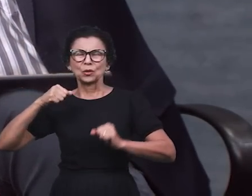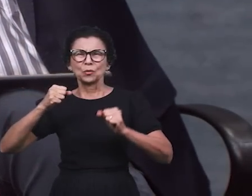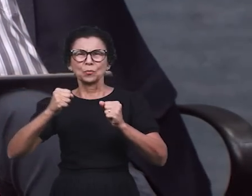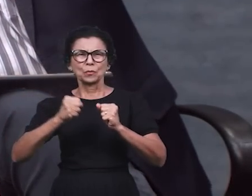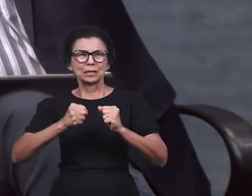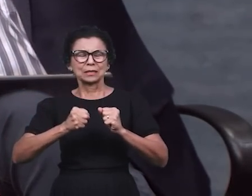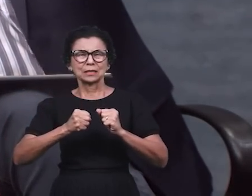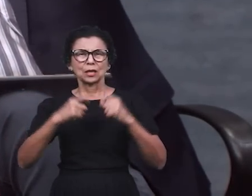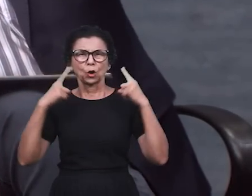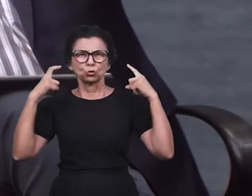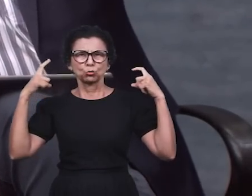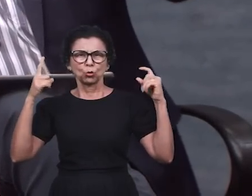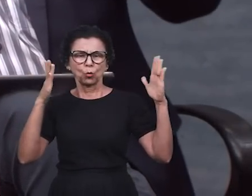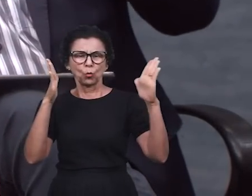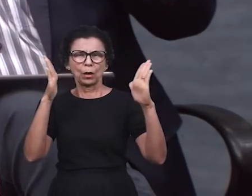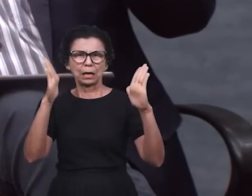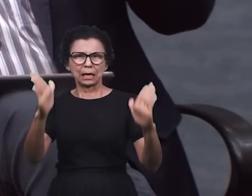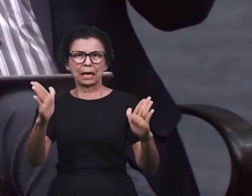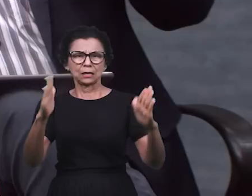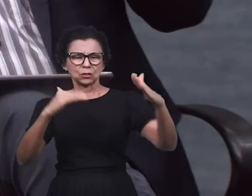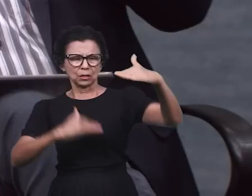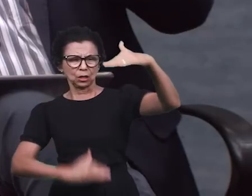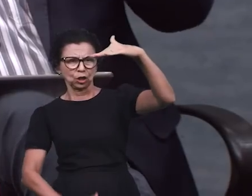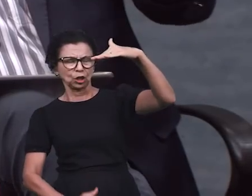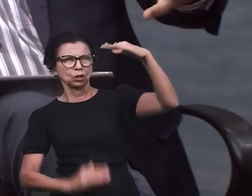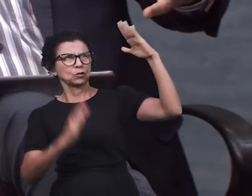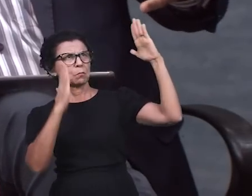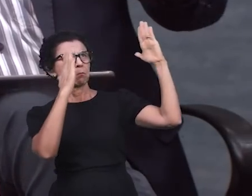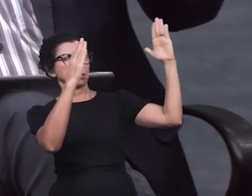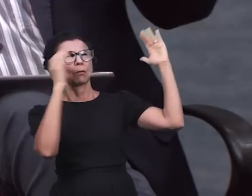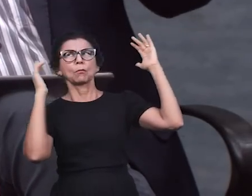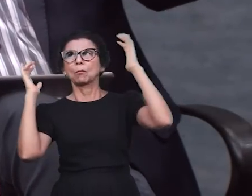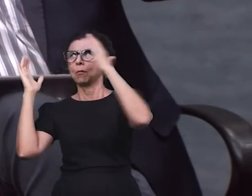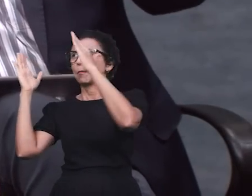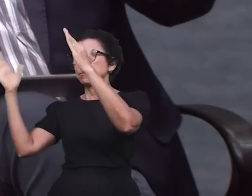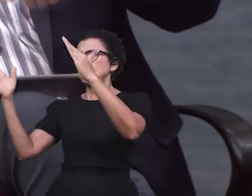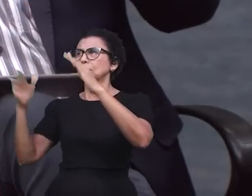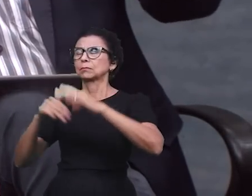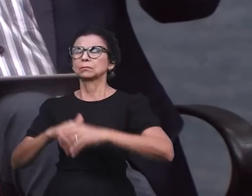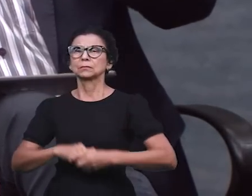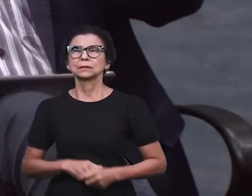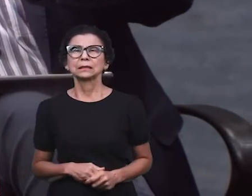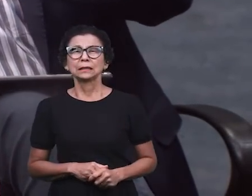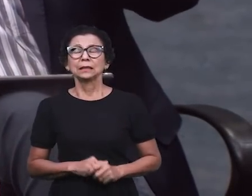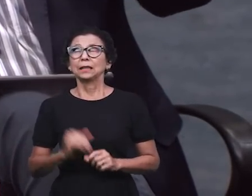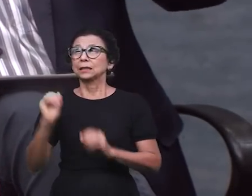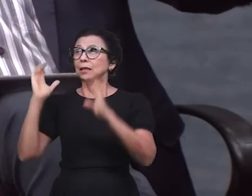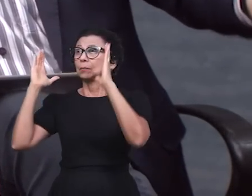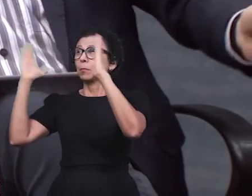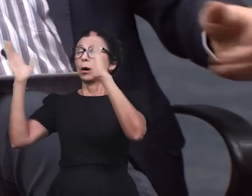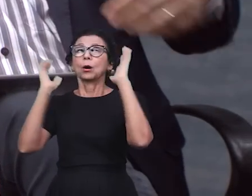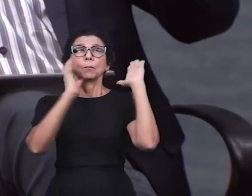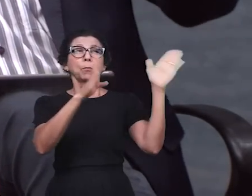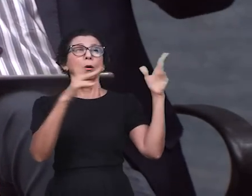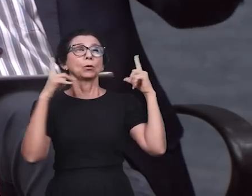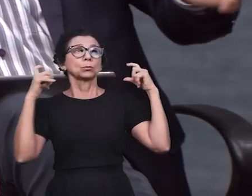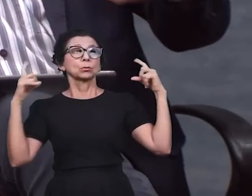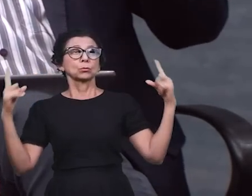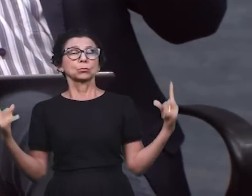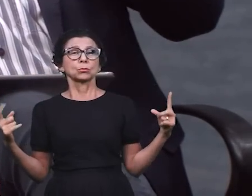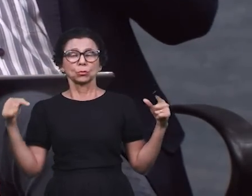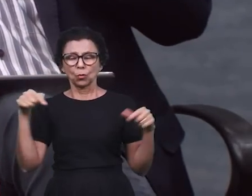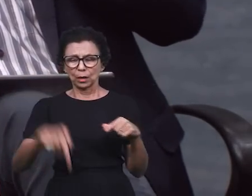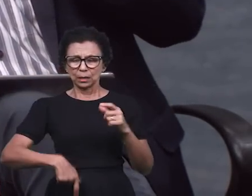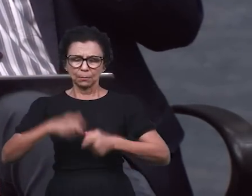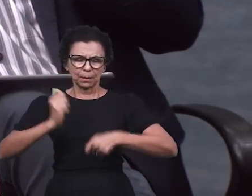frente, e aquele som é que era utilizado. Então eu estava sentado ali na frente das caixas de som, bateria, guitarra, teclado,